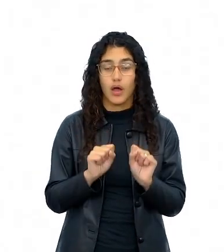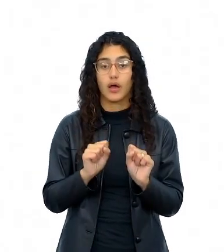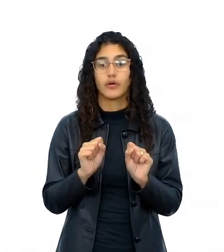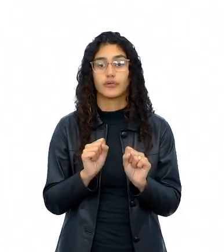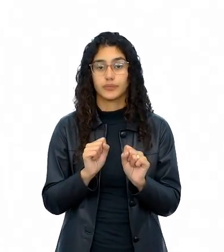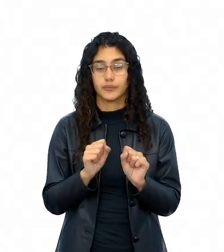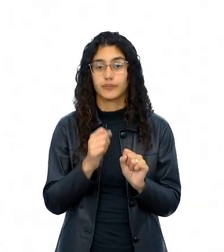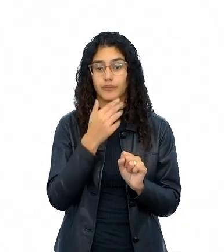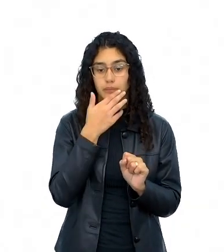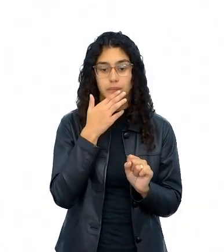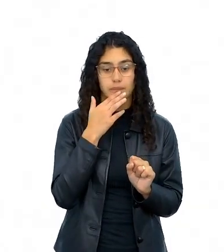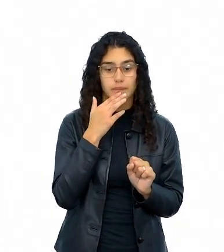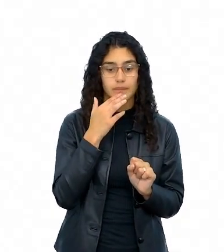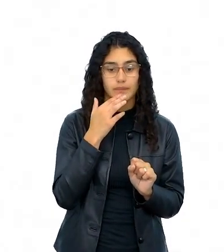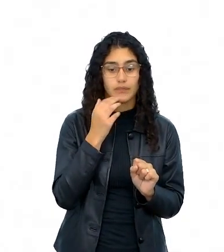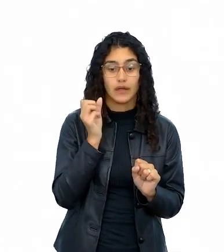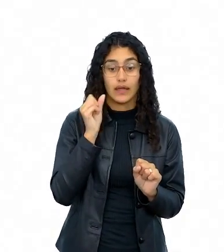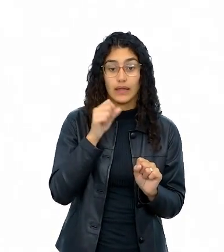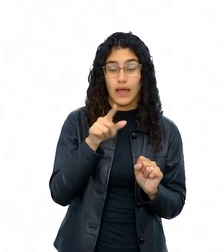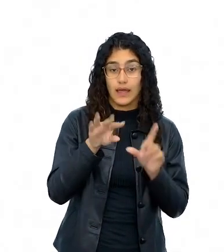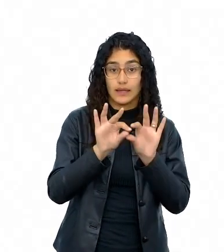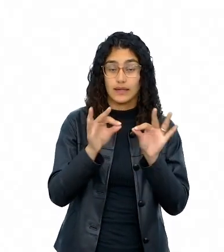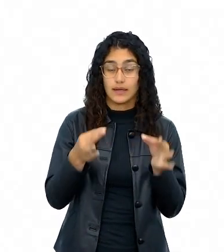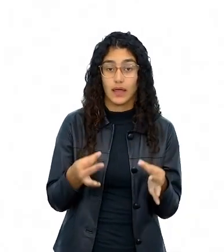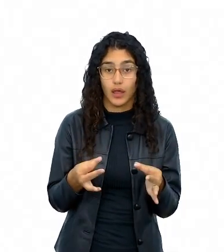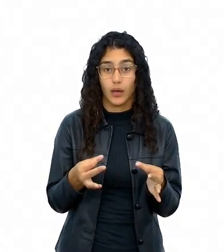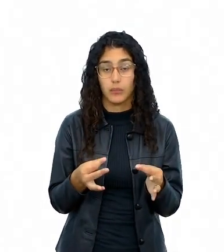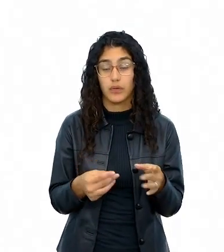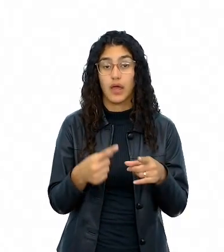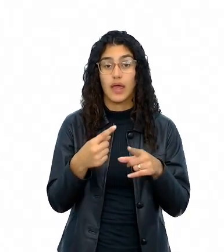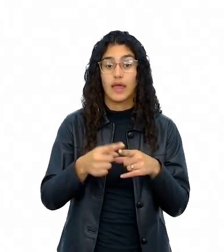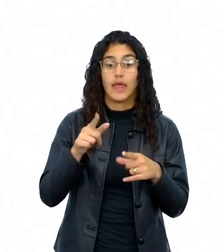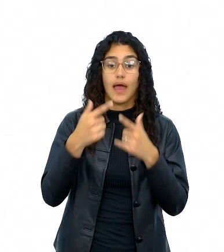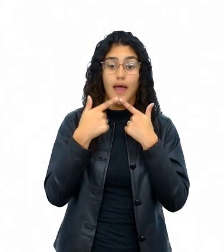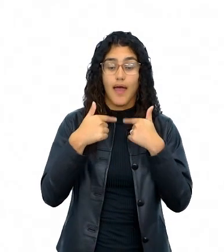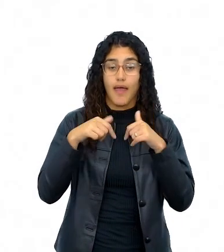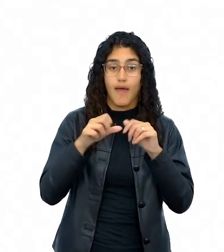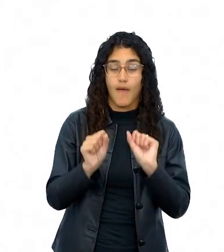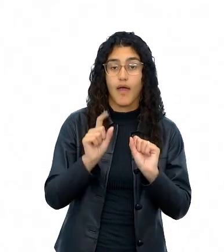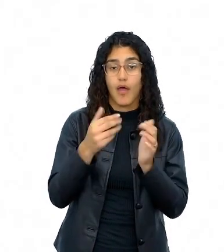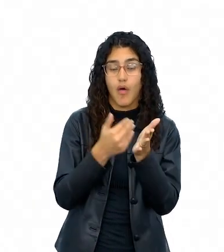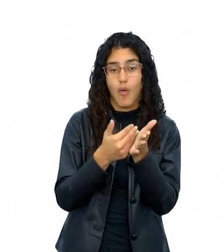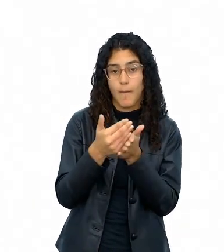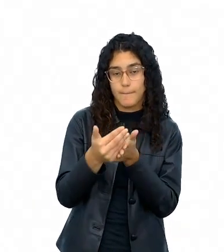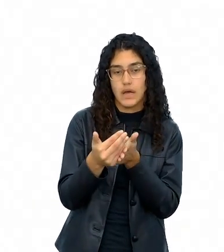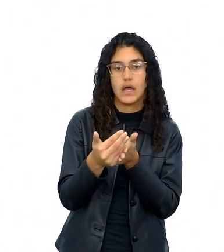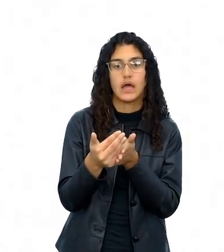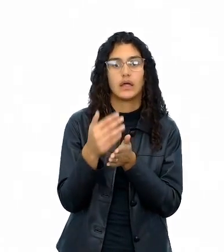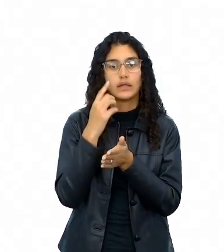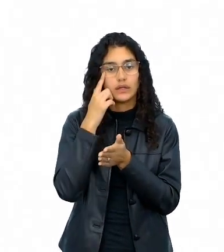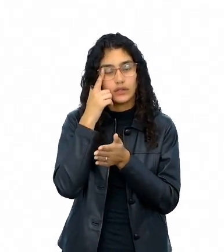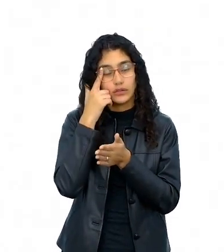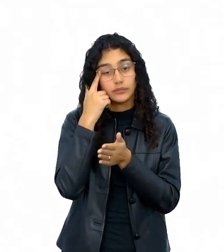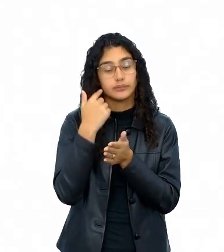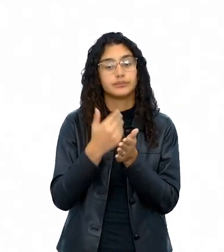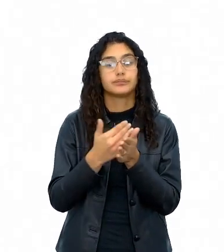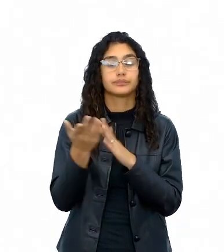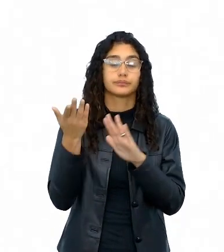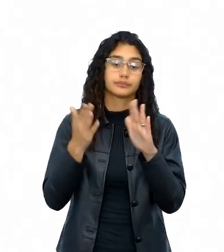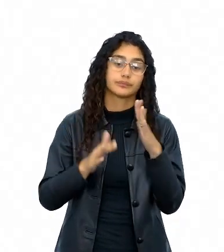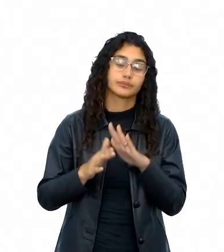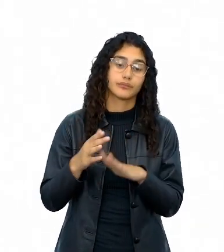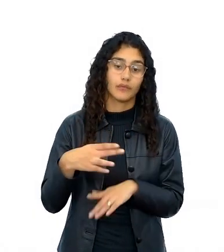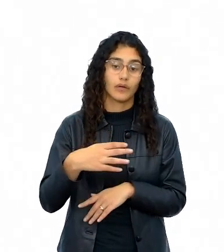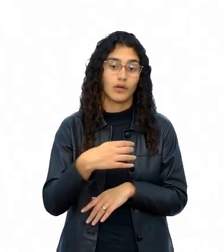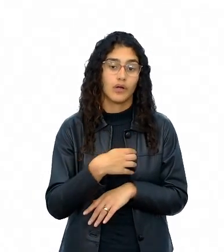algébrica, tá? Desde que seja algo simples, que a linguagem algébrica, né, começa ali às vezes